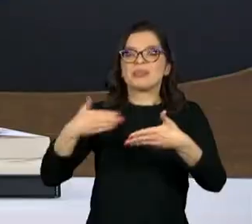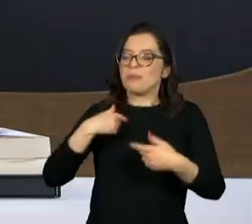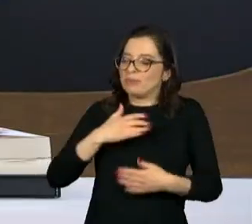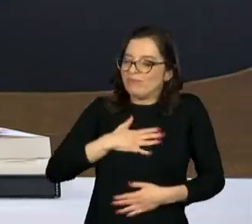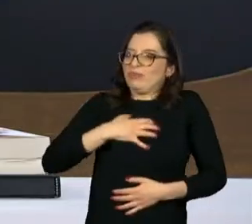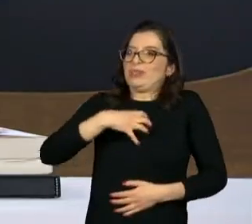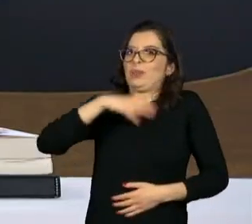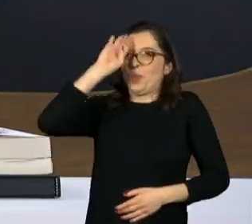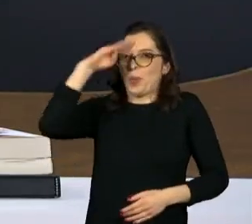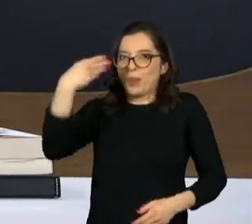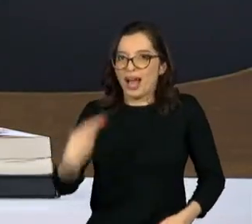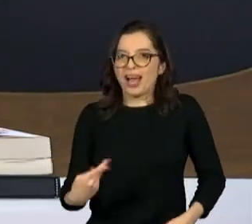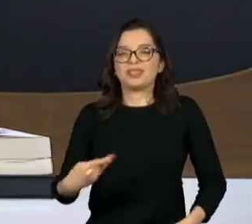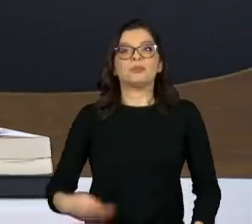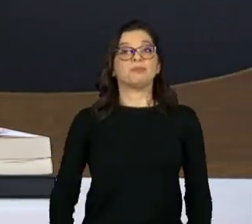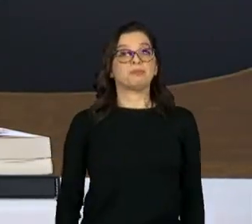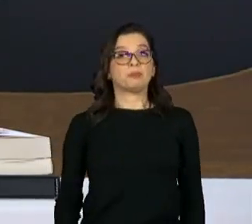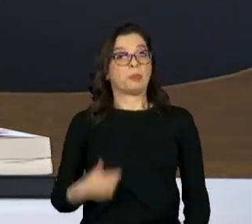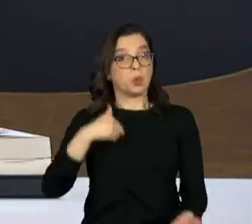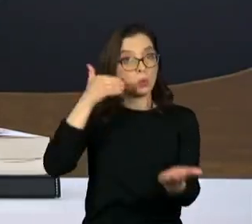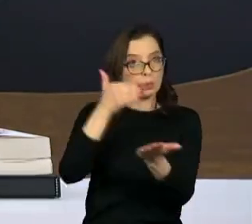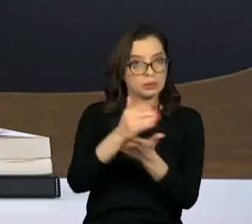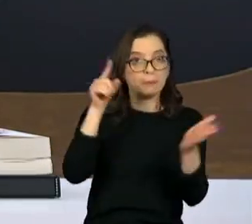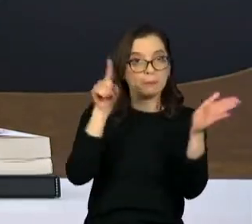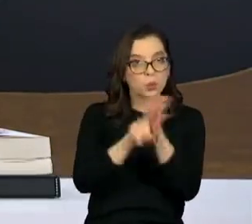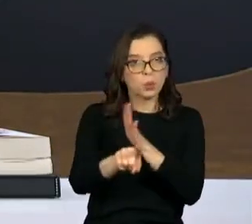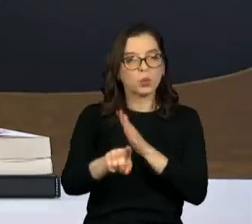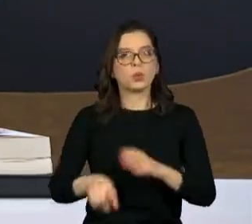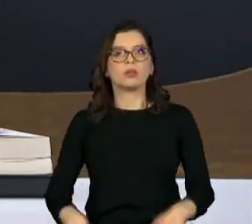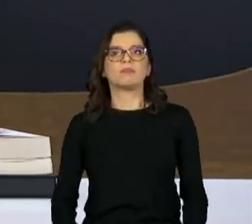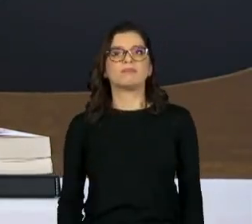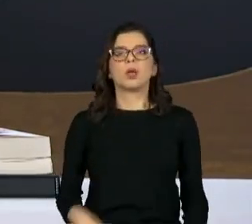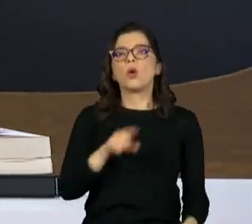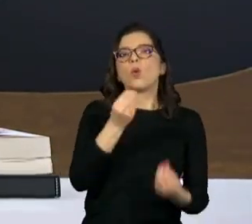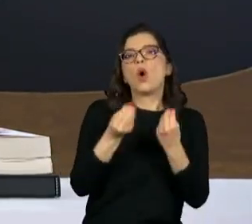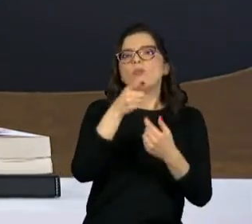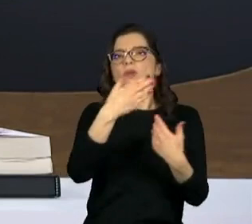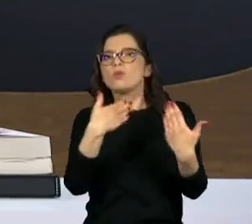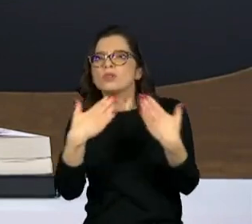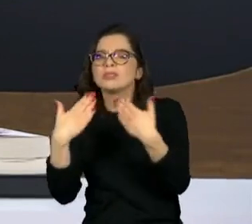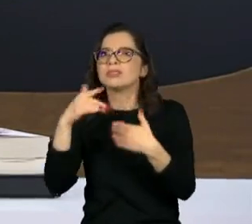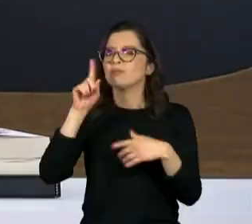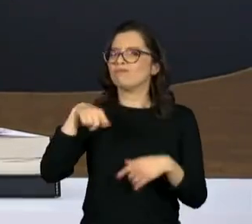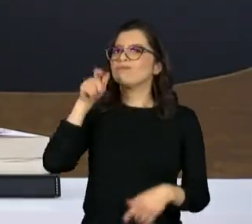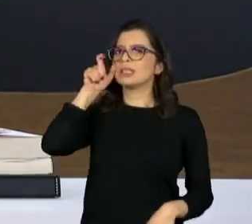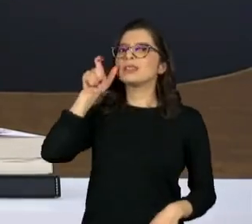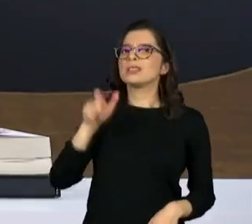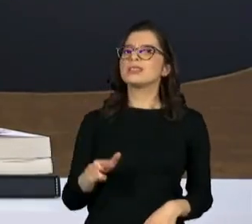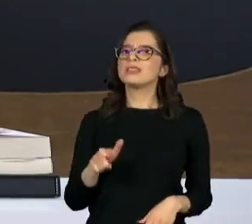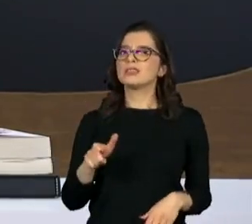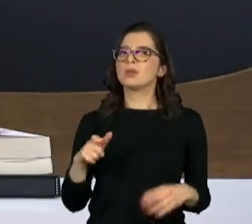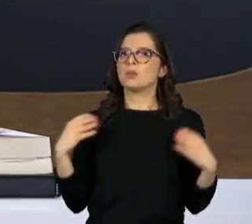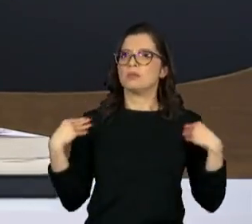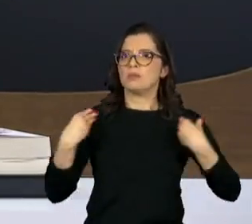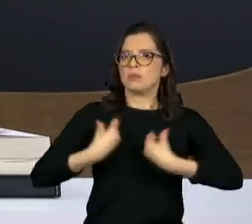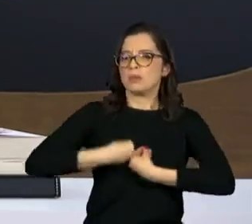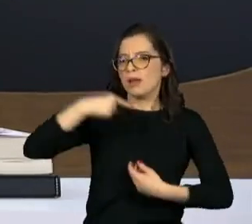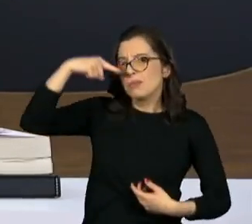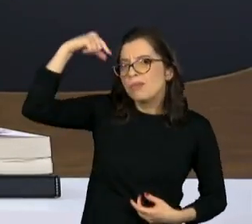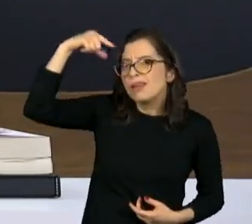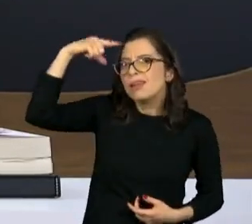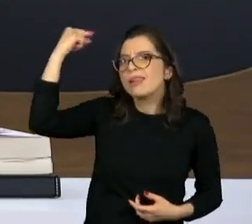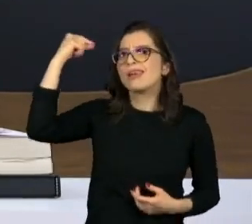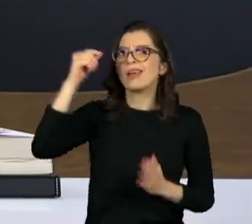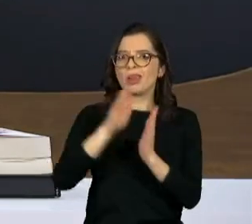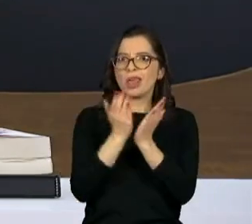Eu vou começar perguntando justamente sobre esse diálogo muito interessante que o senhor tem com o ministro Barroso no prefácio da nova edição do